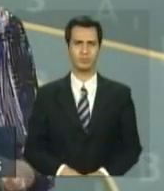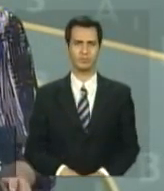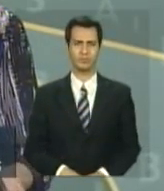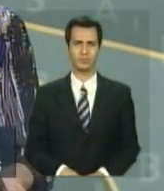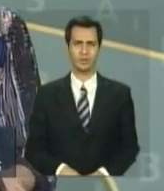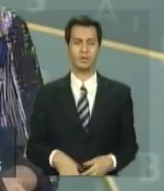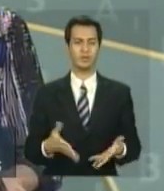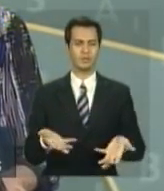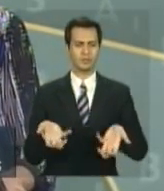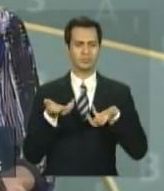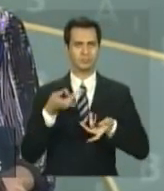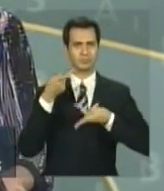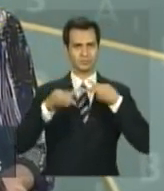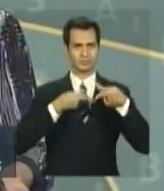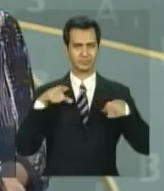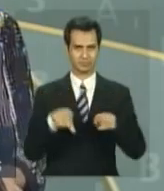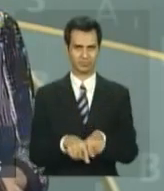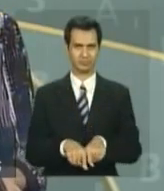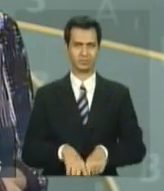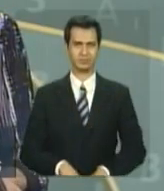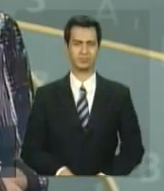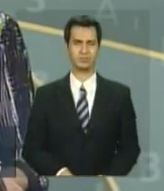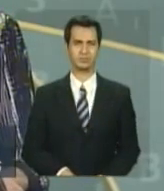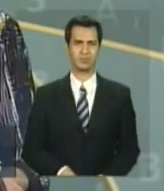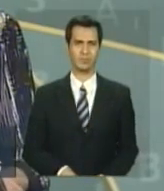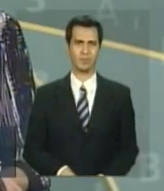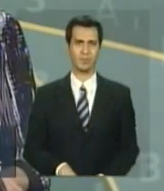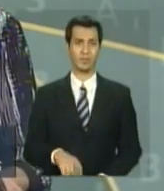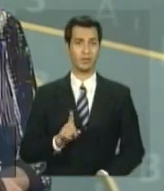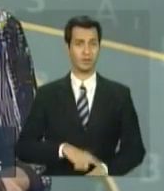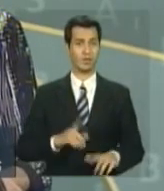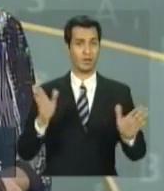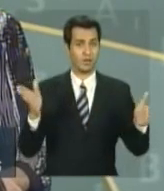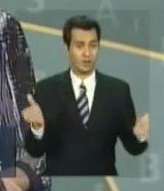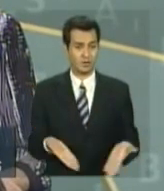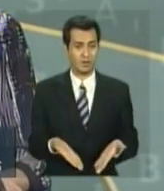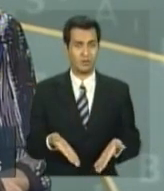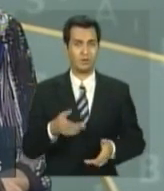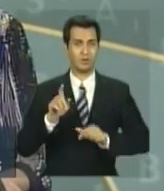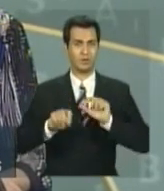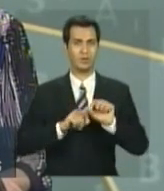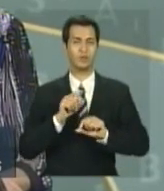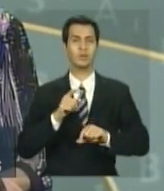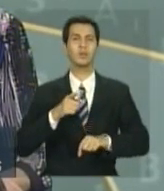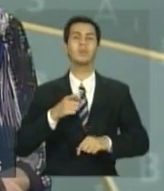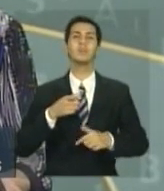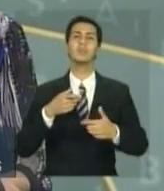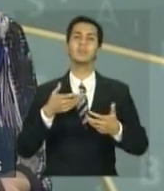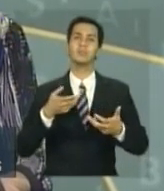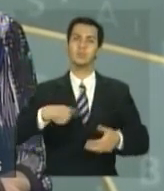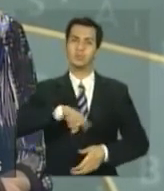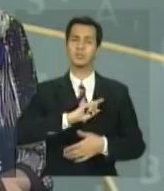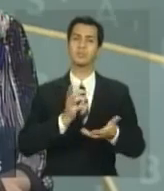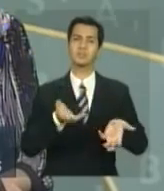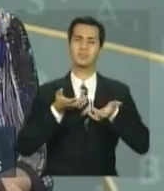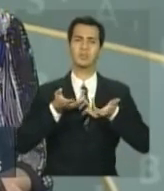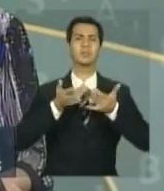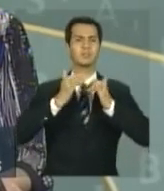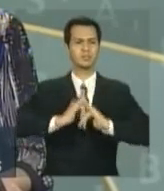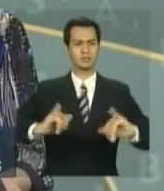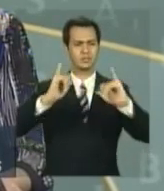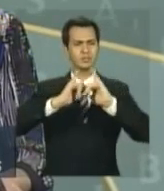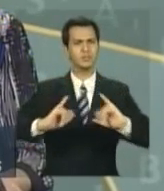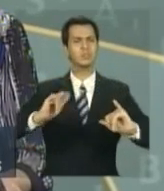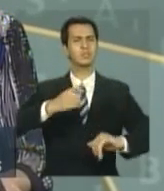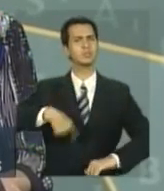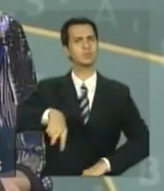Eu gostaria de dizer que esse momento é o momento para reafirmar nossos compromissos com